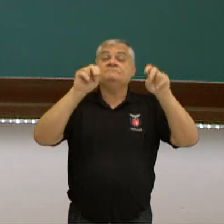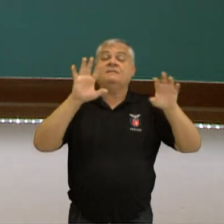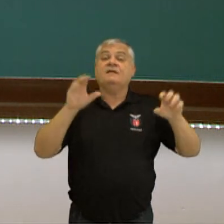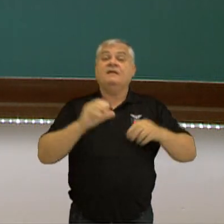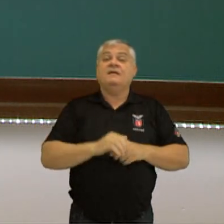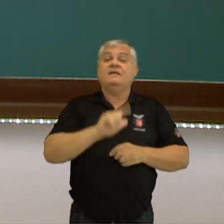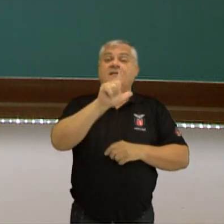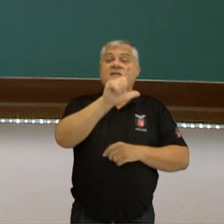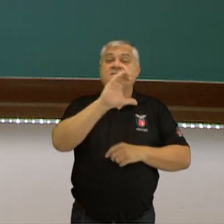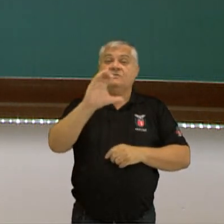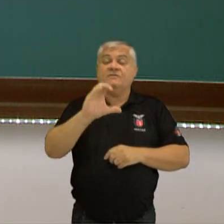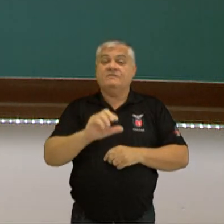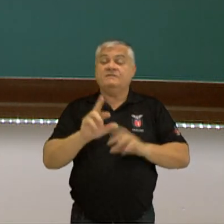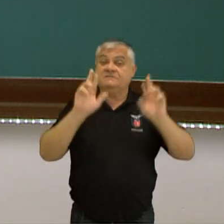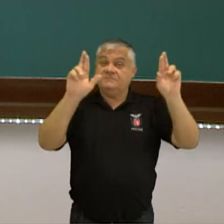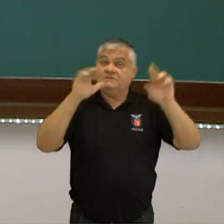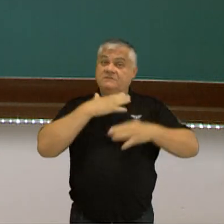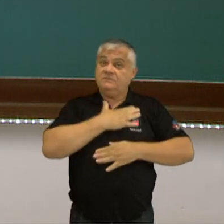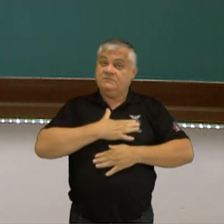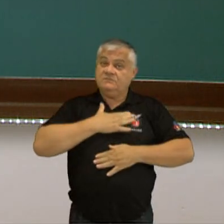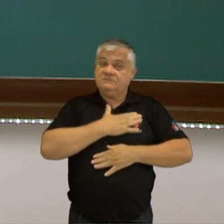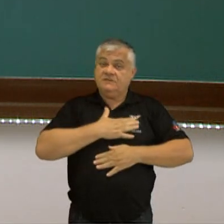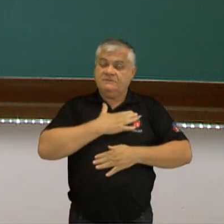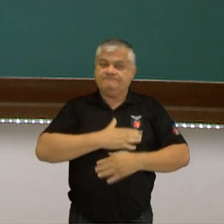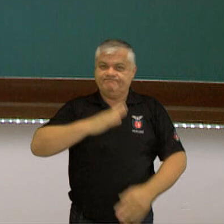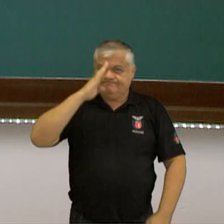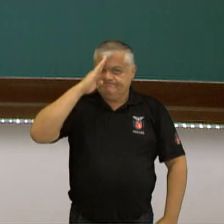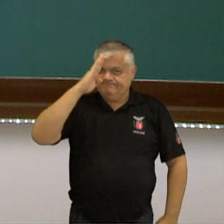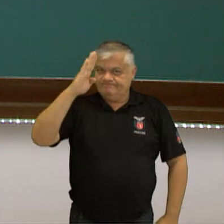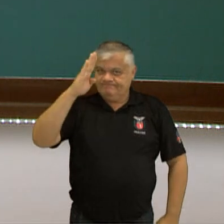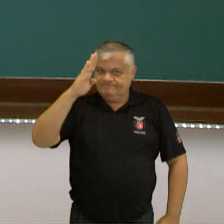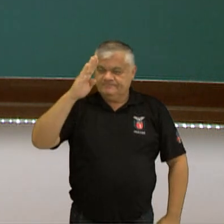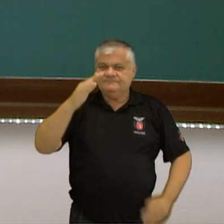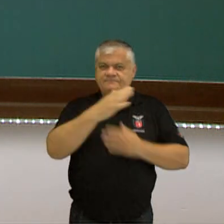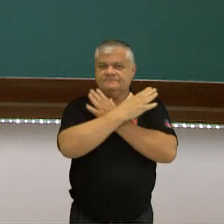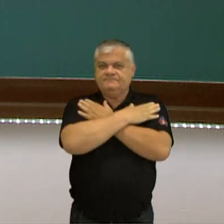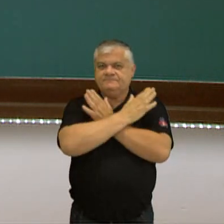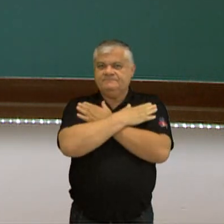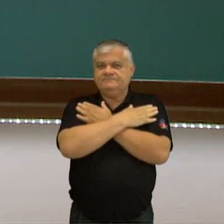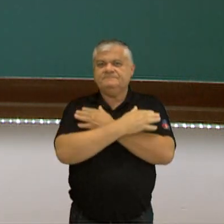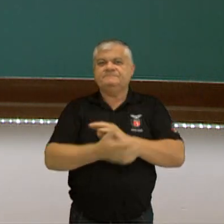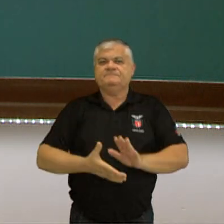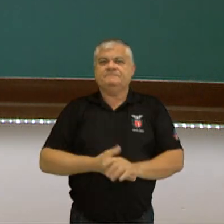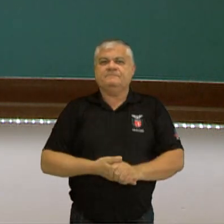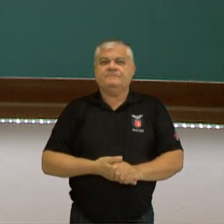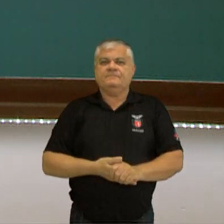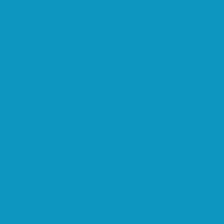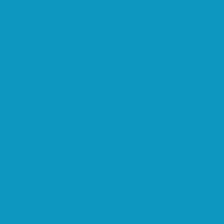ligação covalente. Eu espero que vocês tenham gostado. Fica um abraço aqui e até breve.